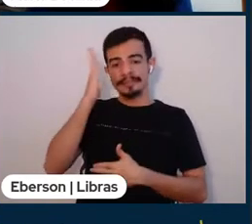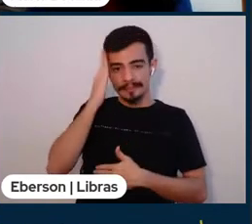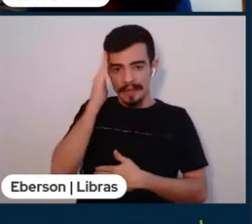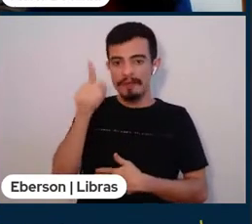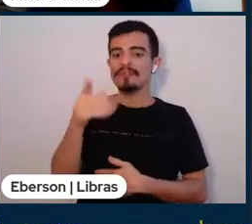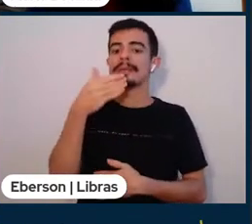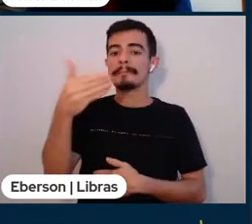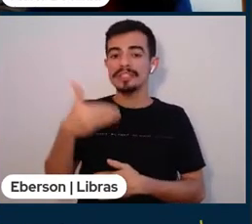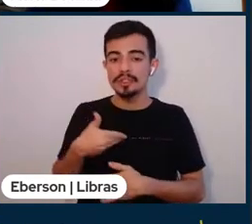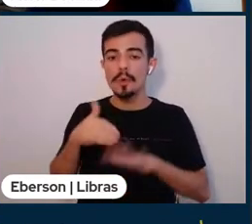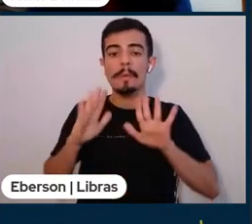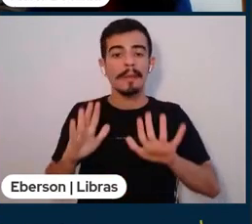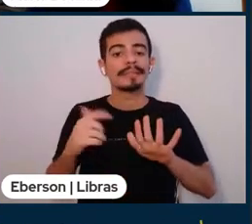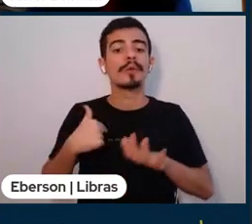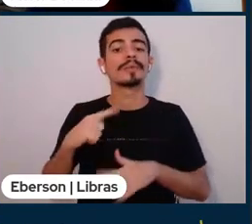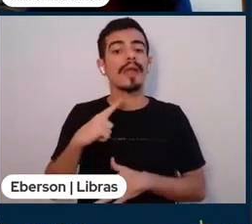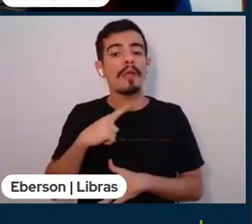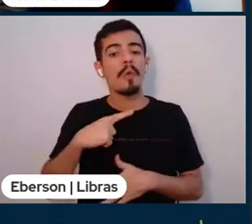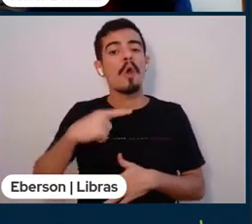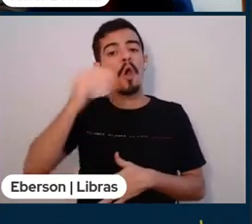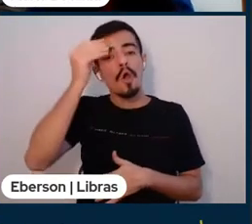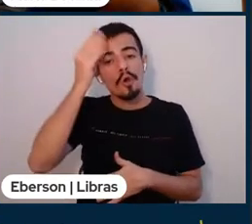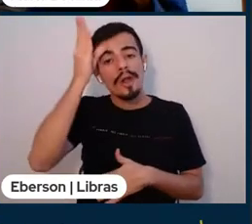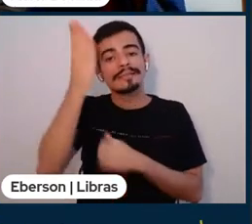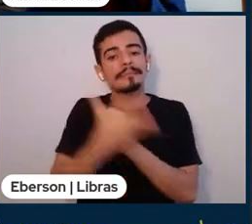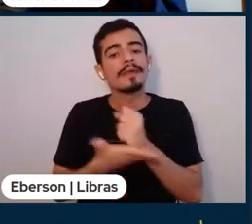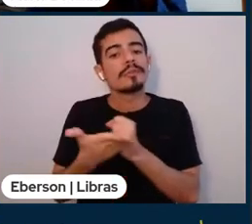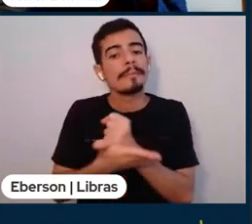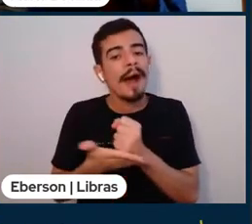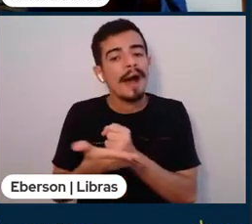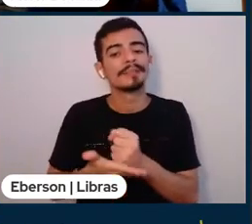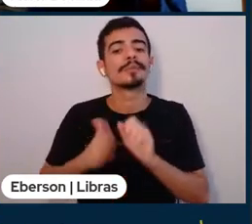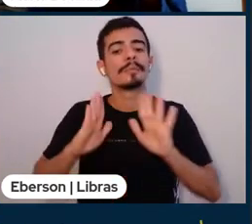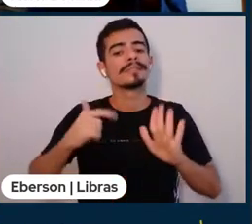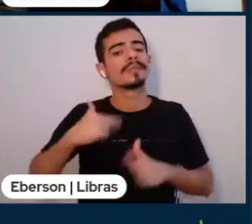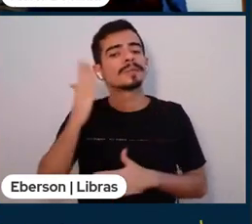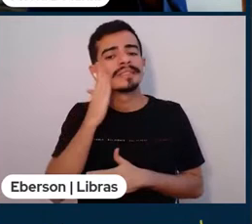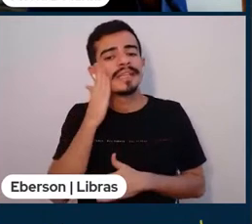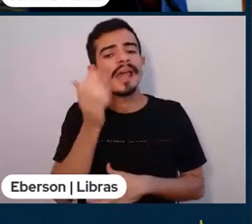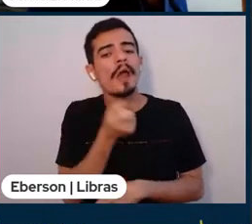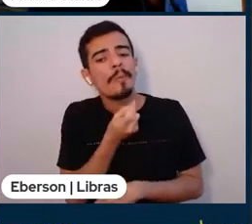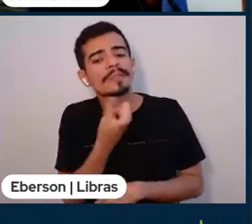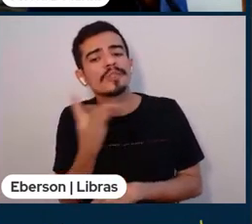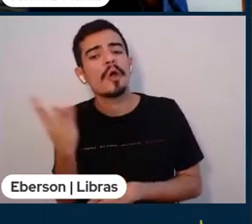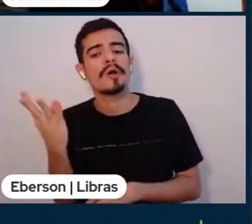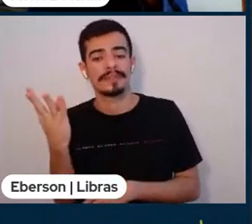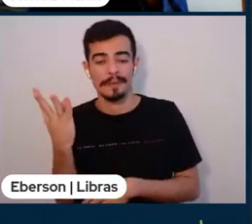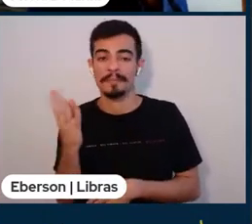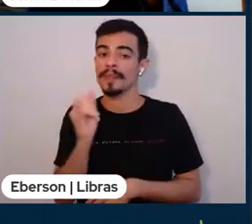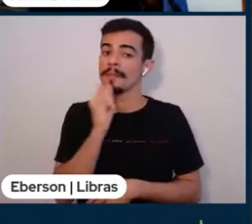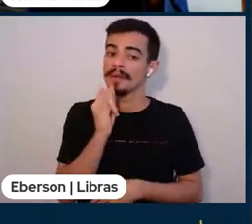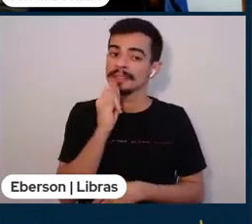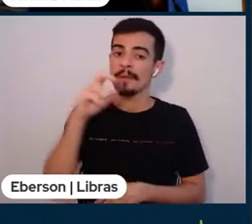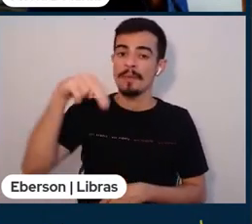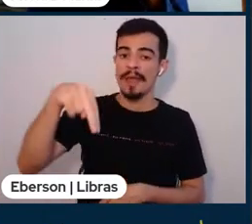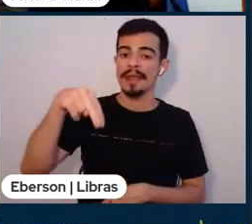tenho conhecimento bem básico, mas eu sei alguma coisinha, por exemplo, NLP é uma